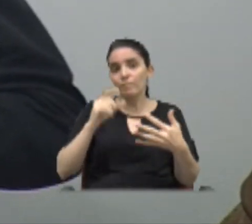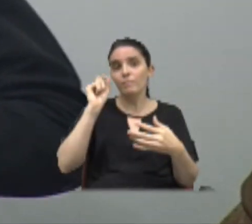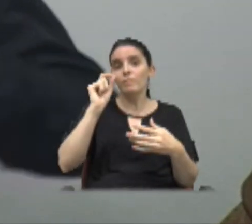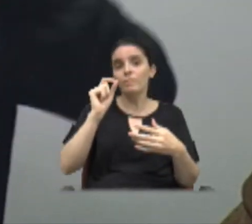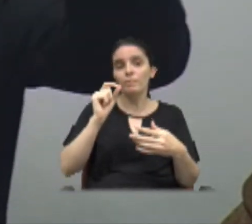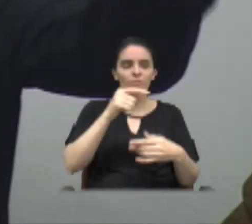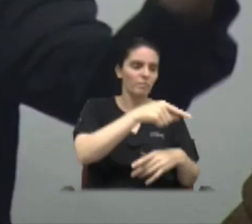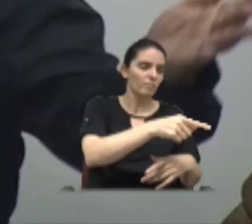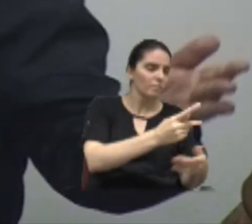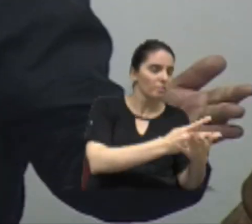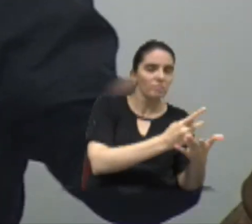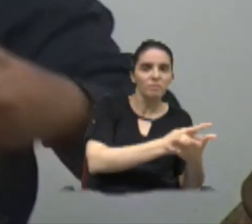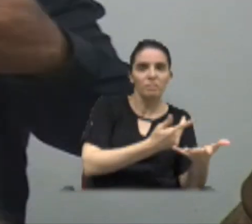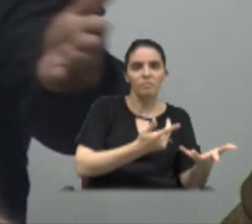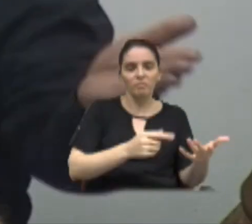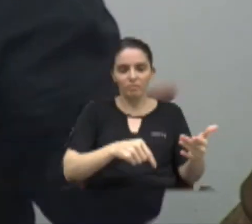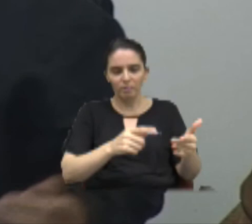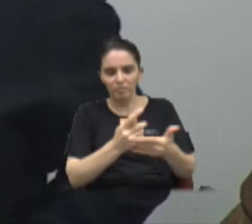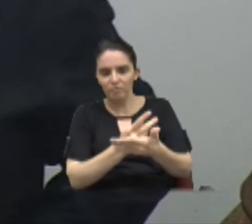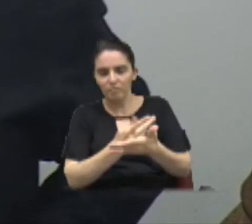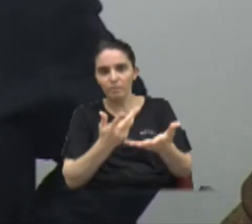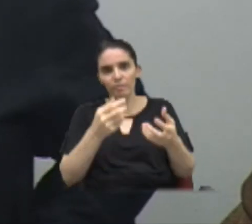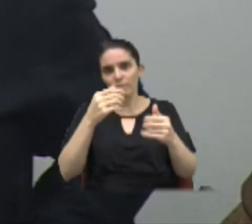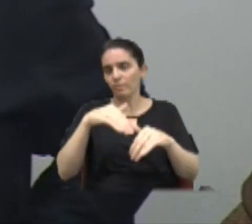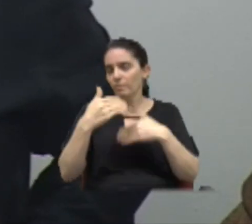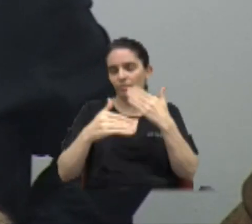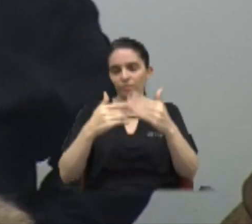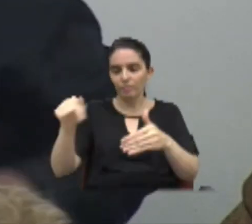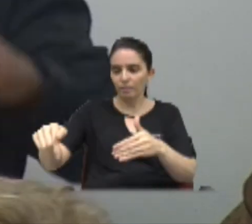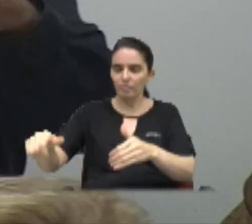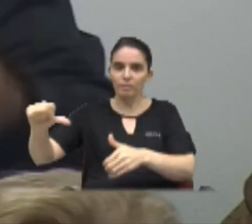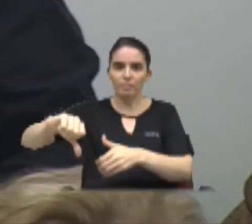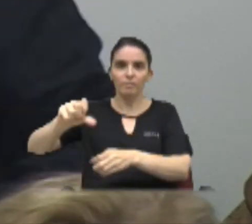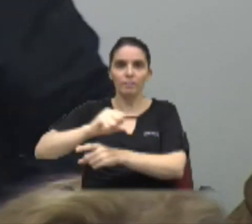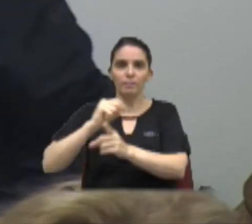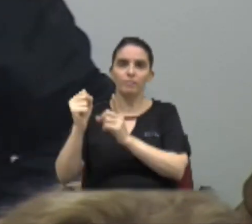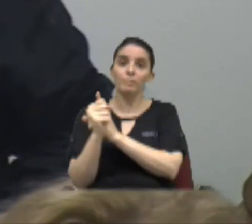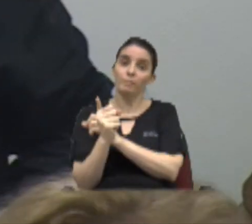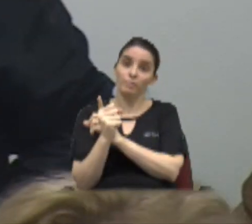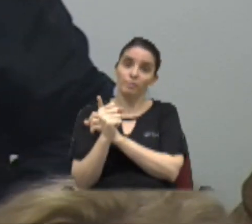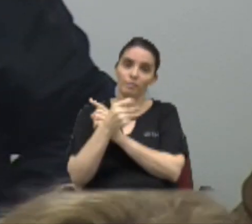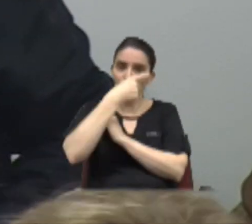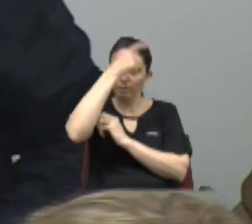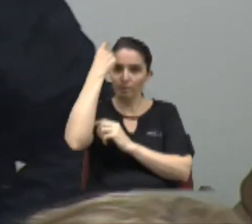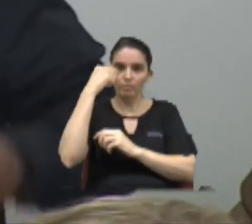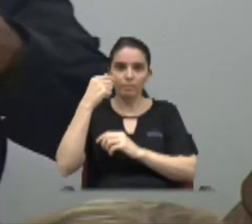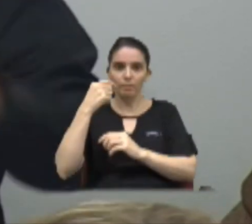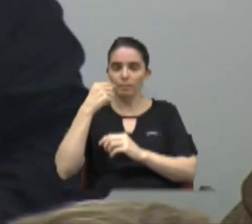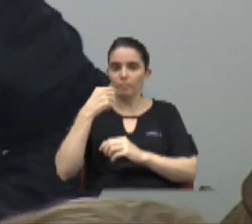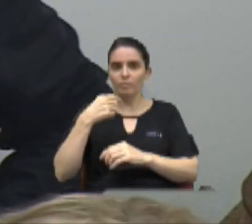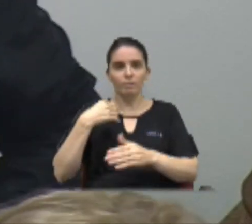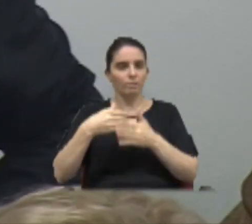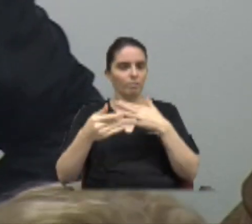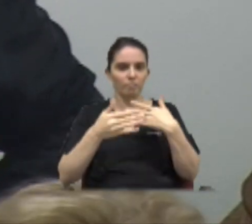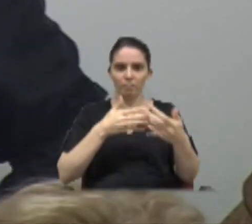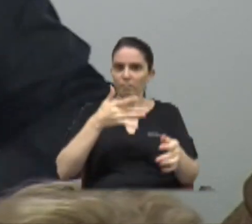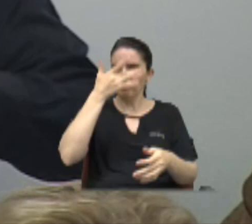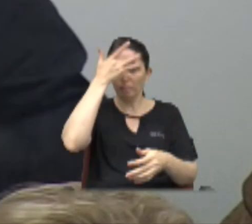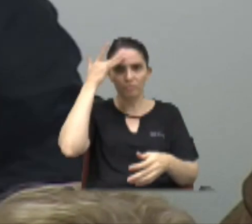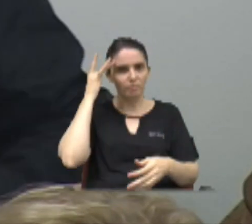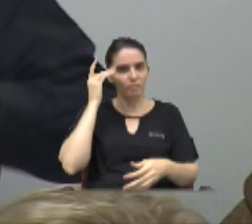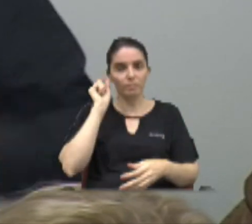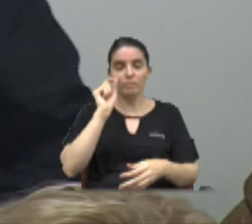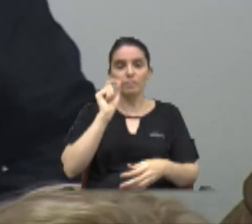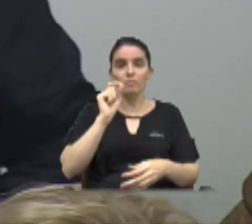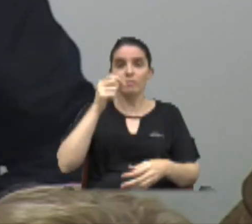tal não fez, ciclano não fez, e assim nós vamos prejudicando a sociedade. E para mim não importa que político que sigla que é. Para